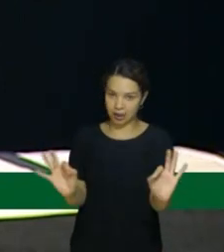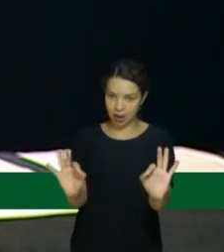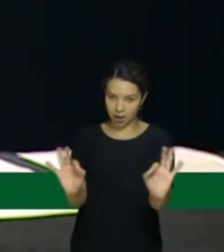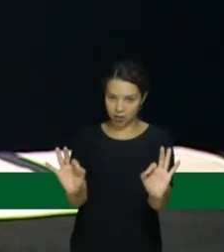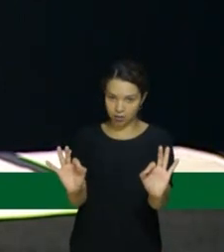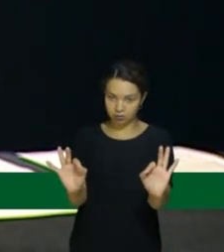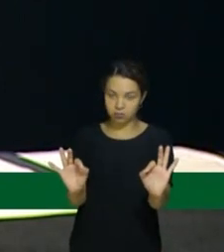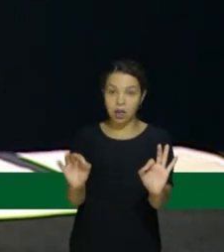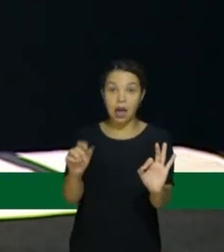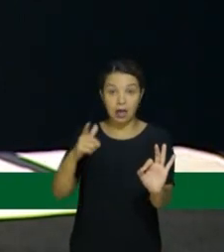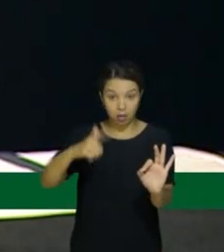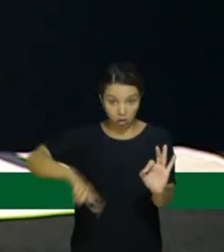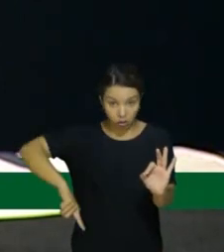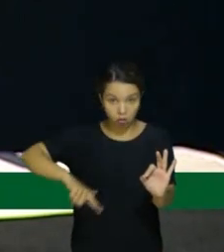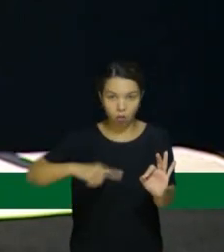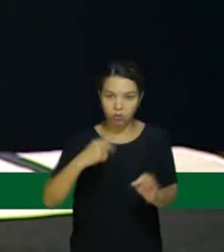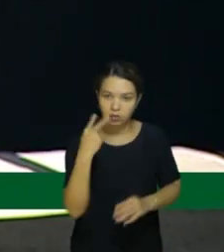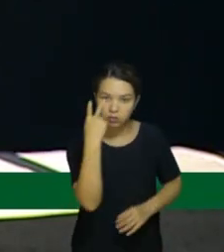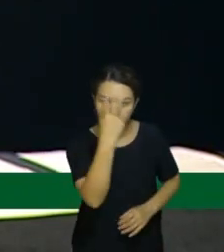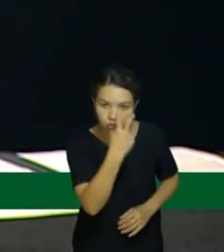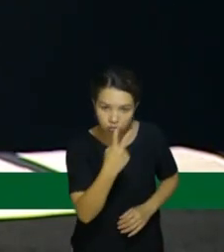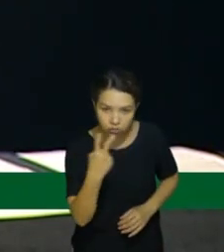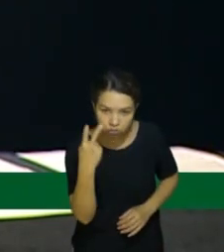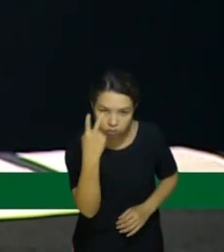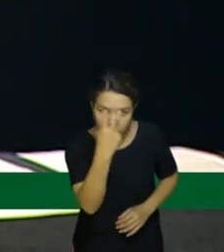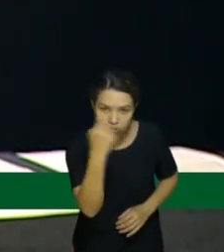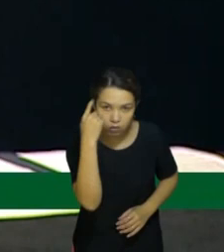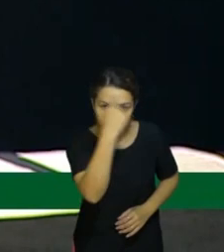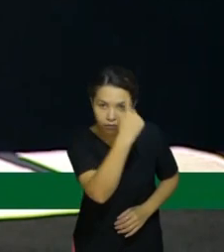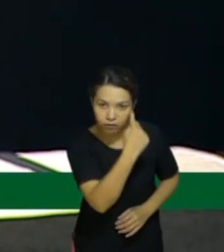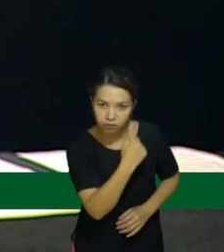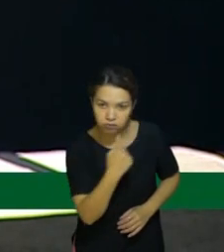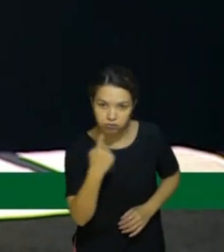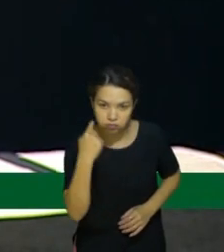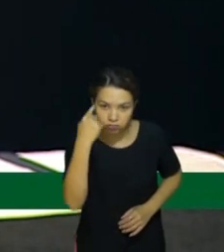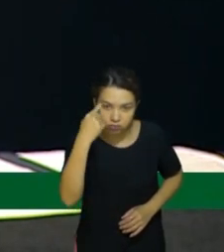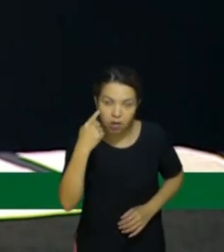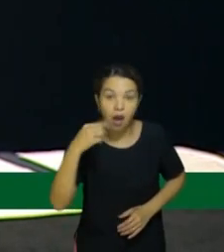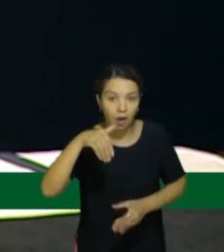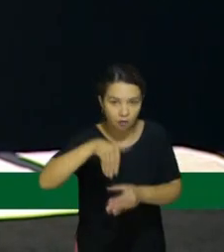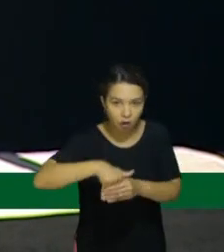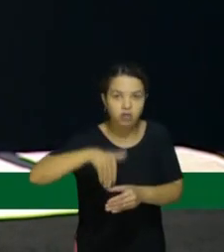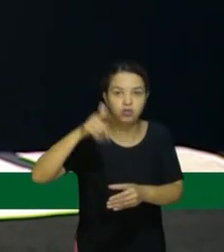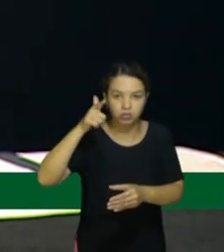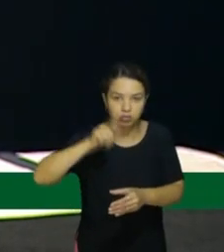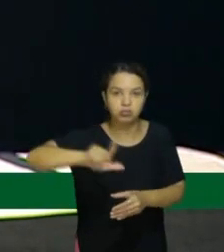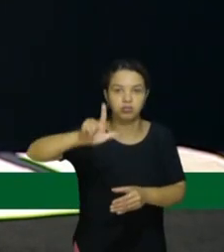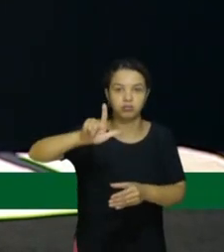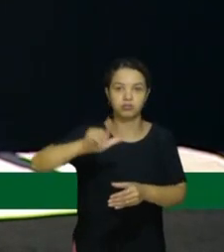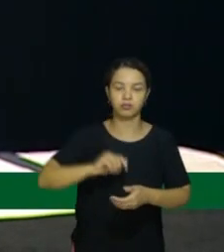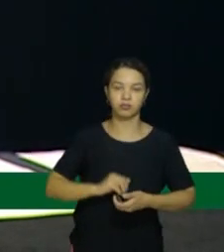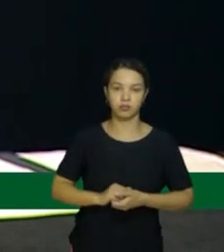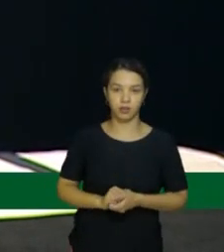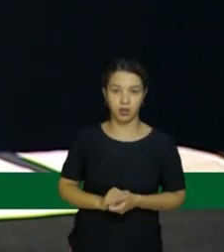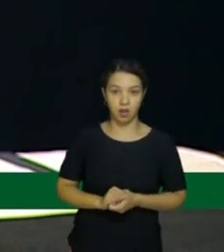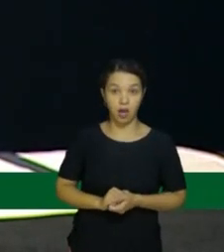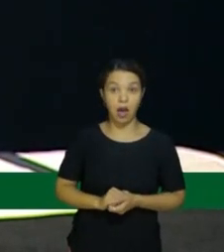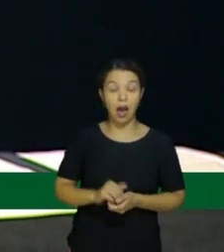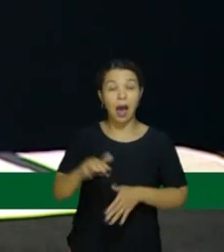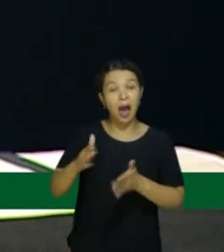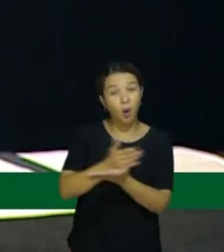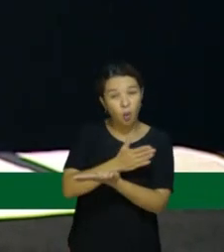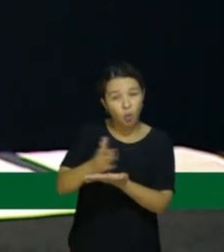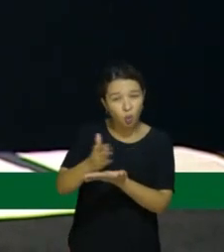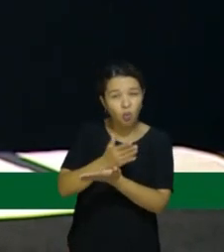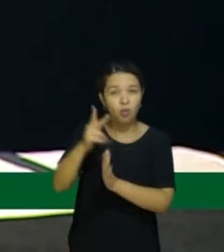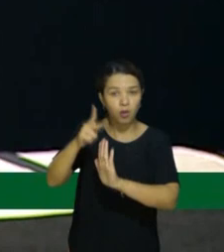validar o seu voto nos nos projetos que exigem dois turnos de votação é necessário a realização de